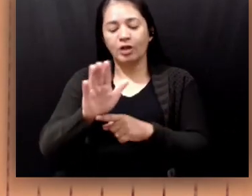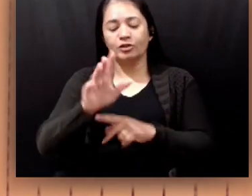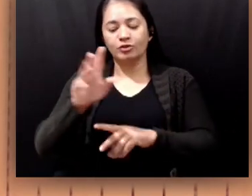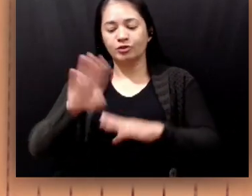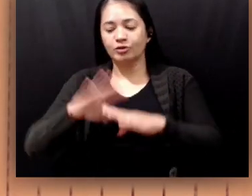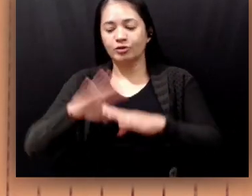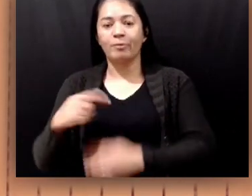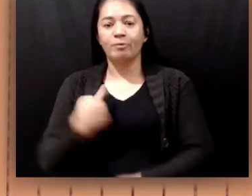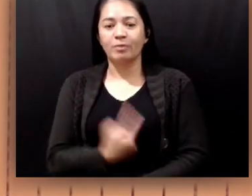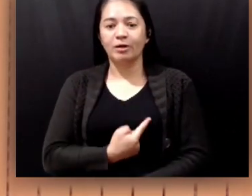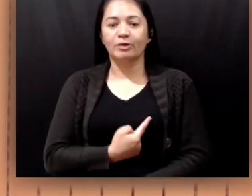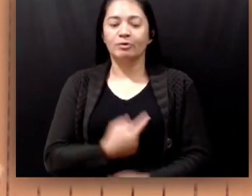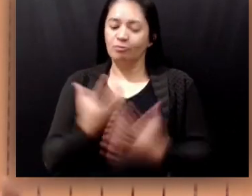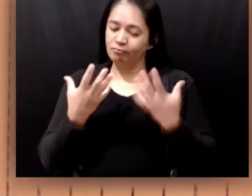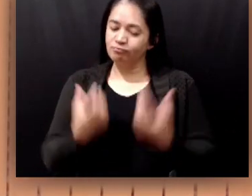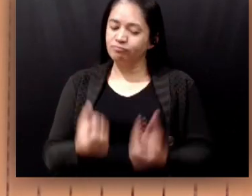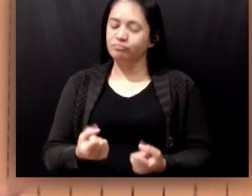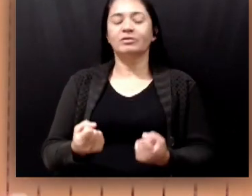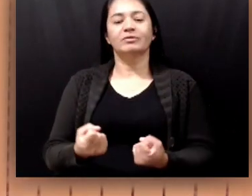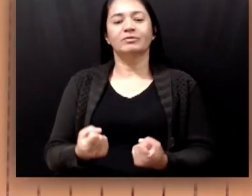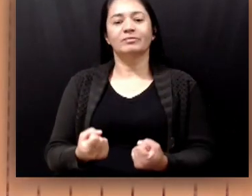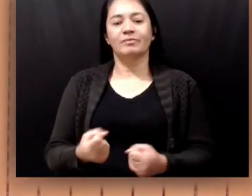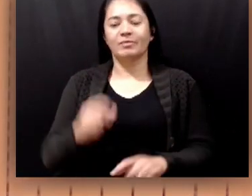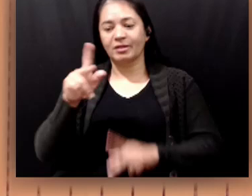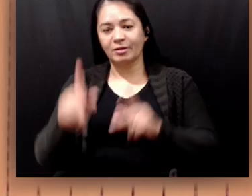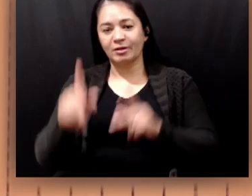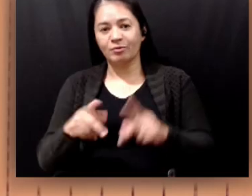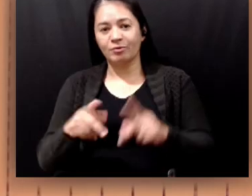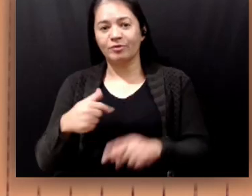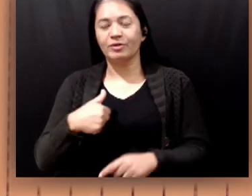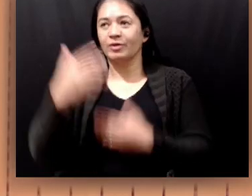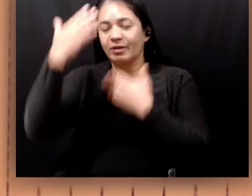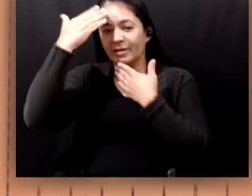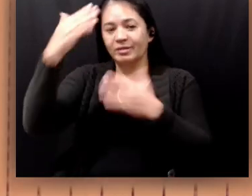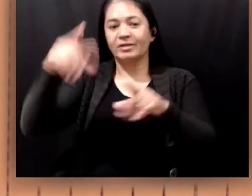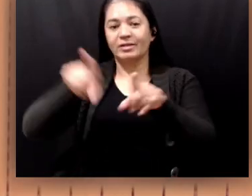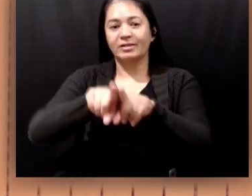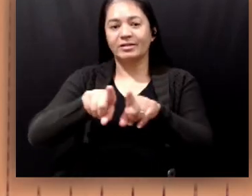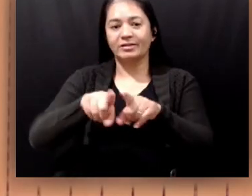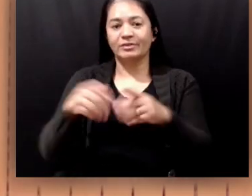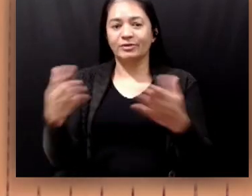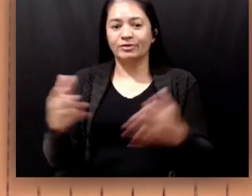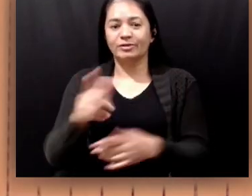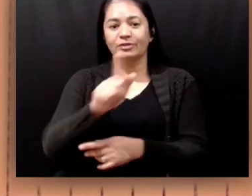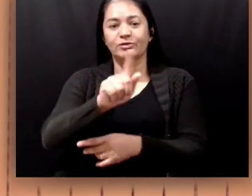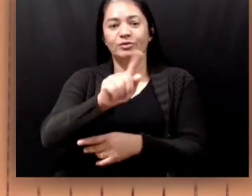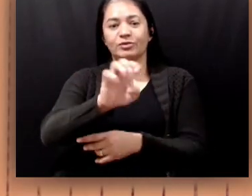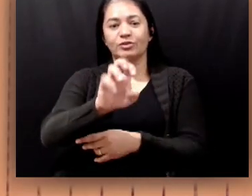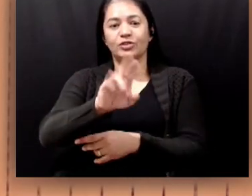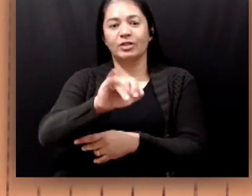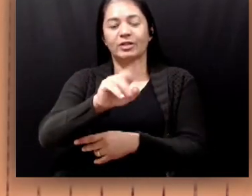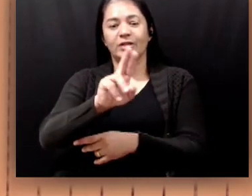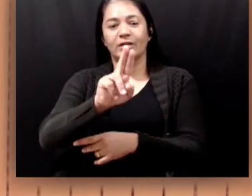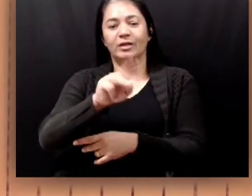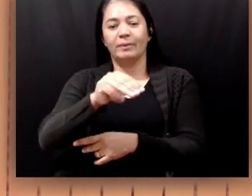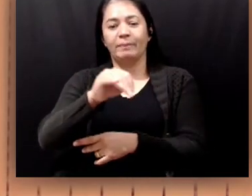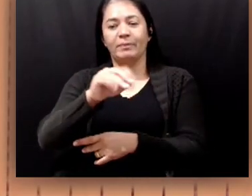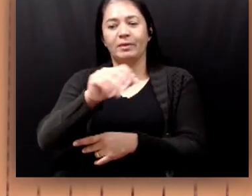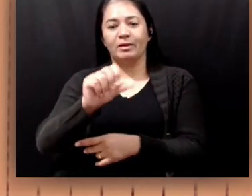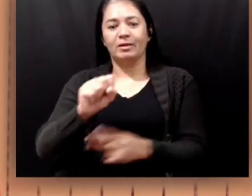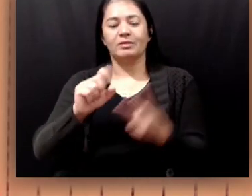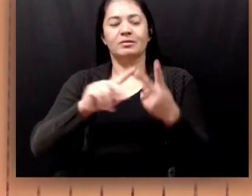eu tenho as pessoas aqui que eu quero agradecer, né, o seu Jeremias e o seu Paulo, que através deles,